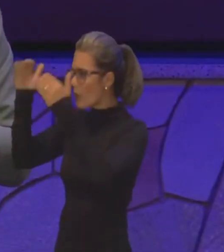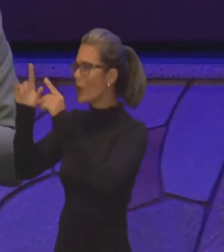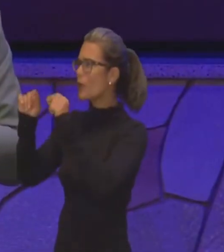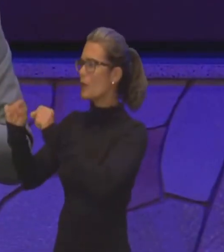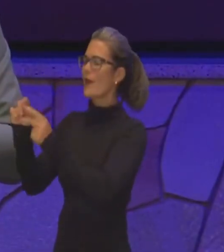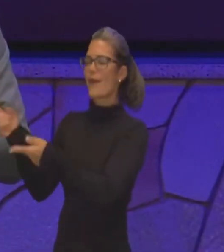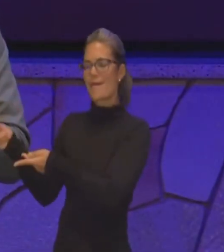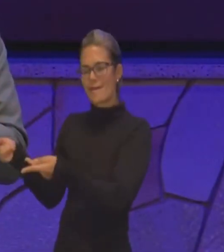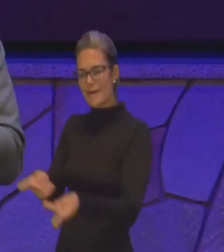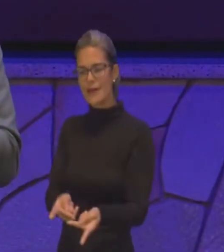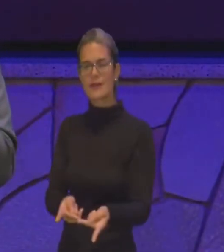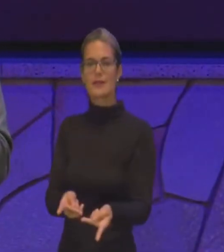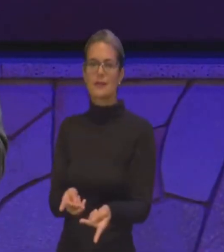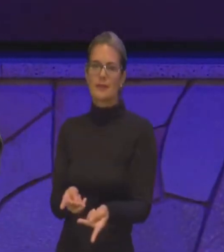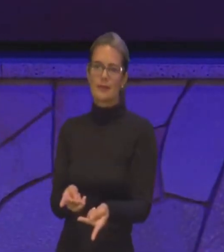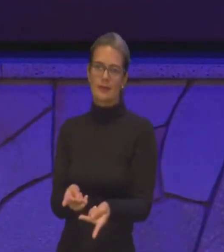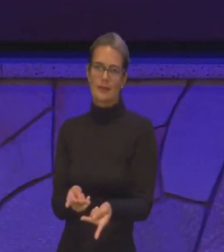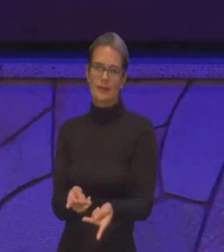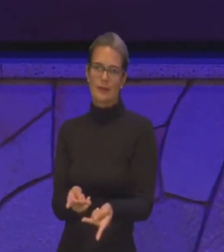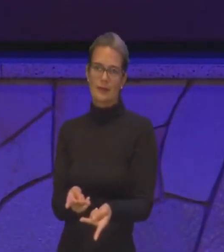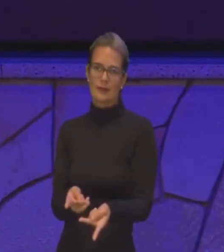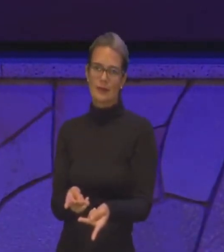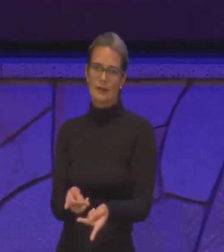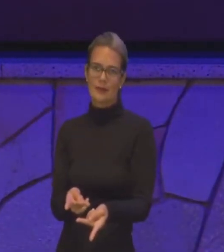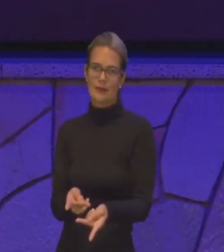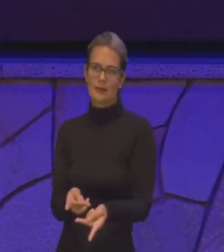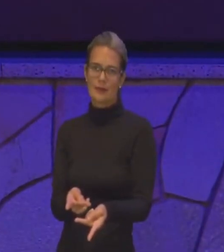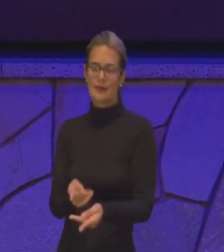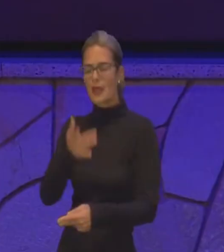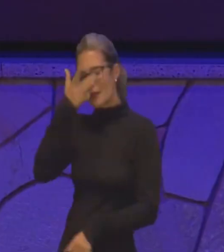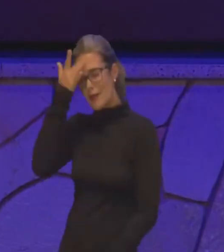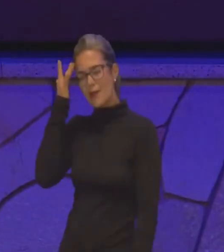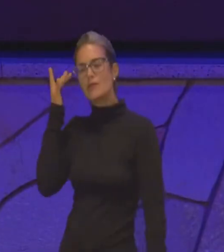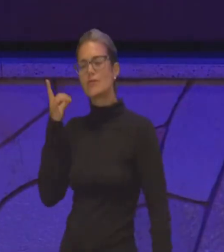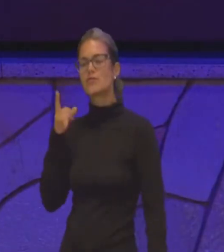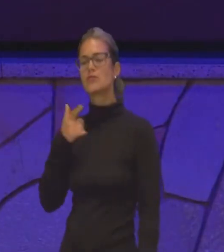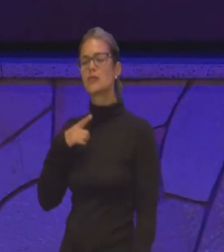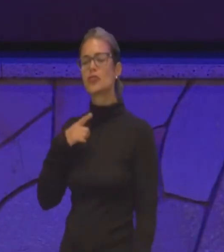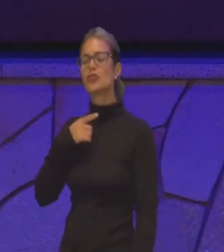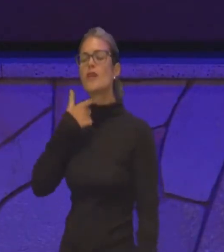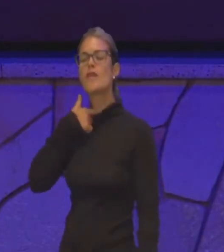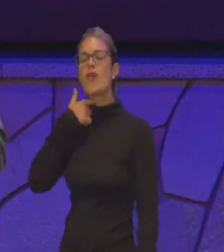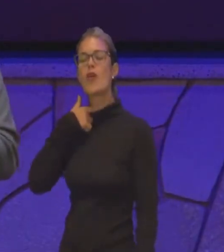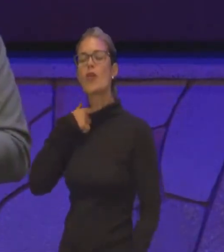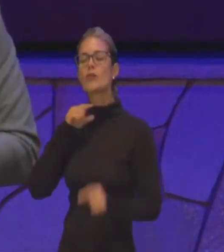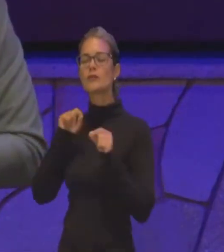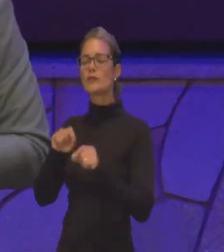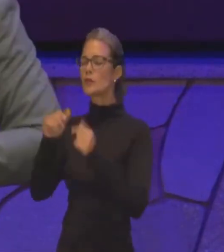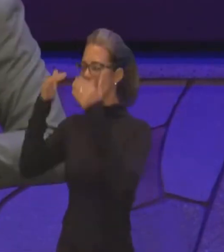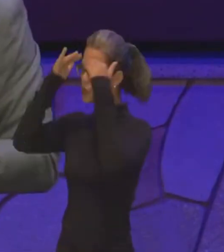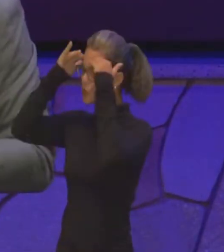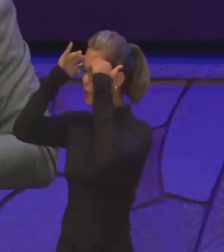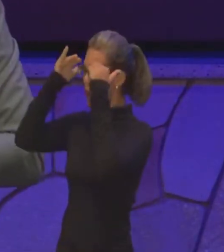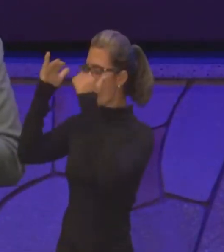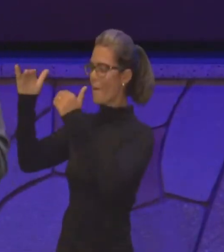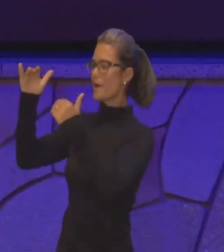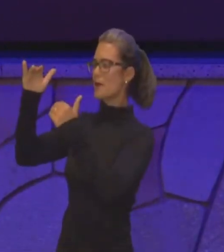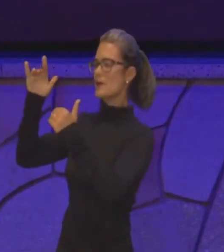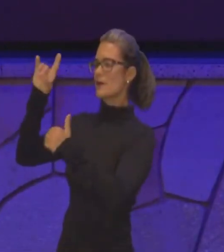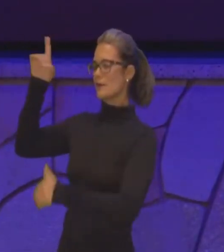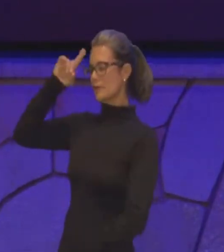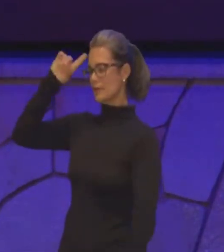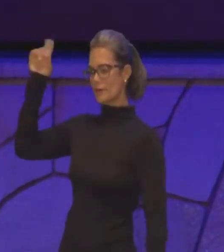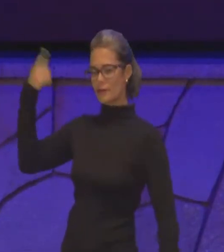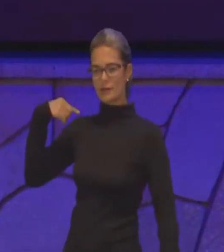visita. Essas pessoas estavam intencionalmente caminhando em obediência a este